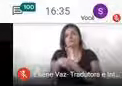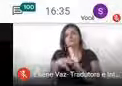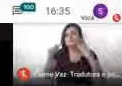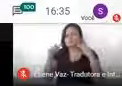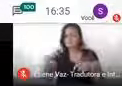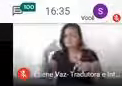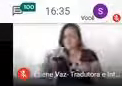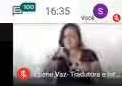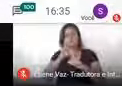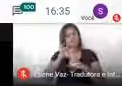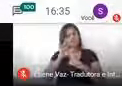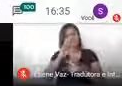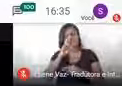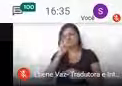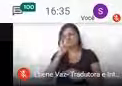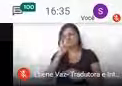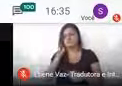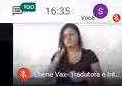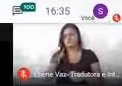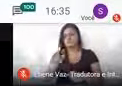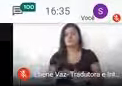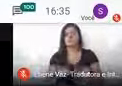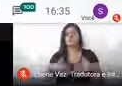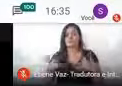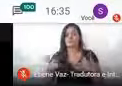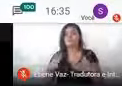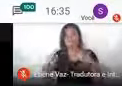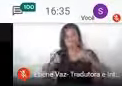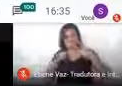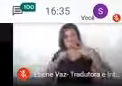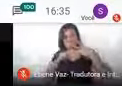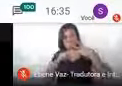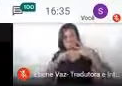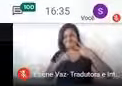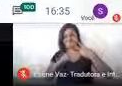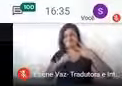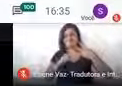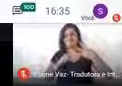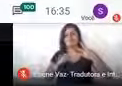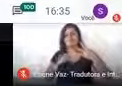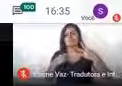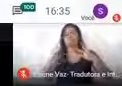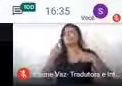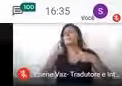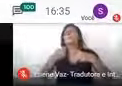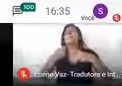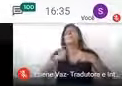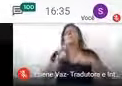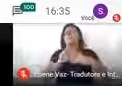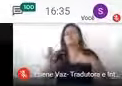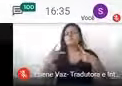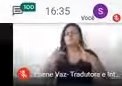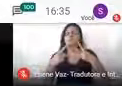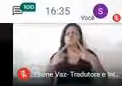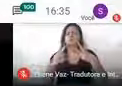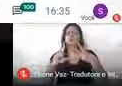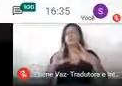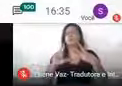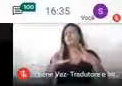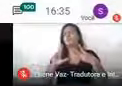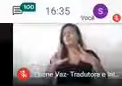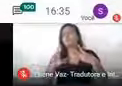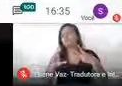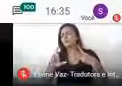Então, a abordagem da dialetologia pluridimensional relacional, justamente com esse nome, por estar ocupada dessa